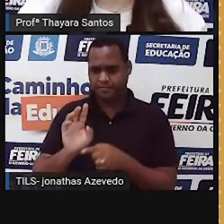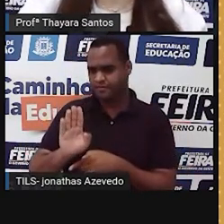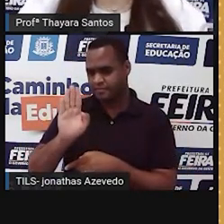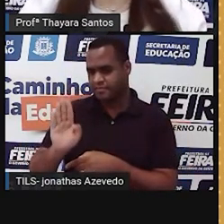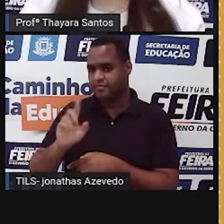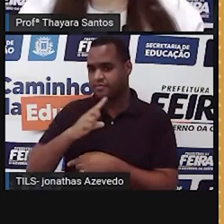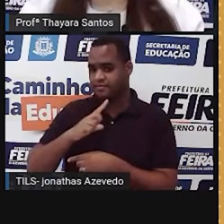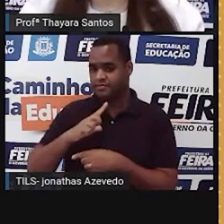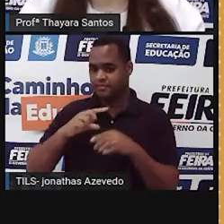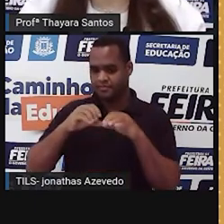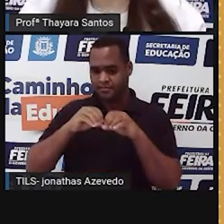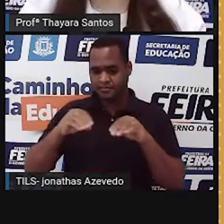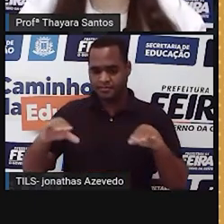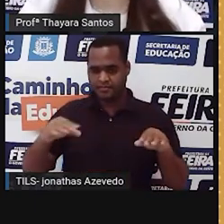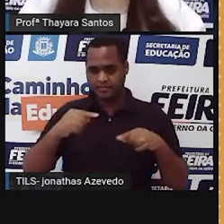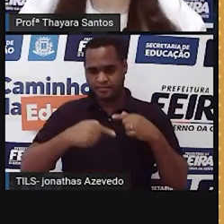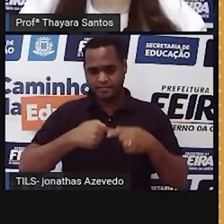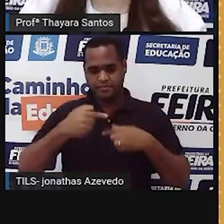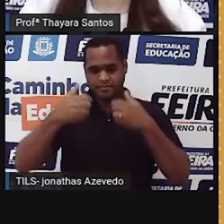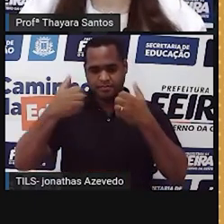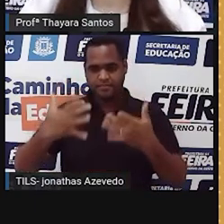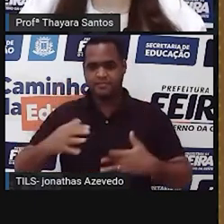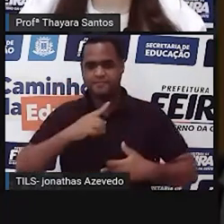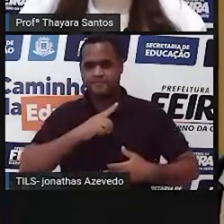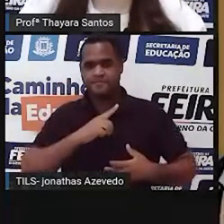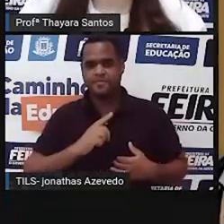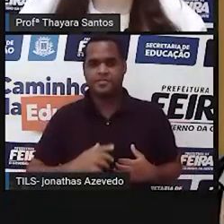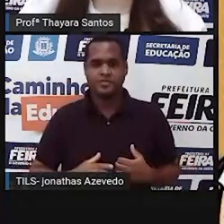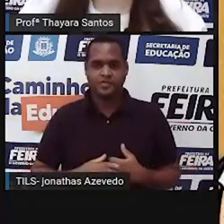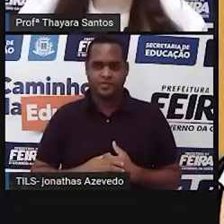biológicas para a geração seguinte.